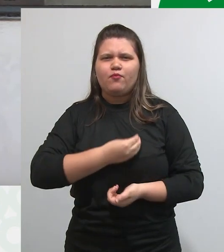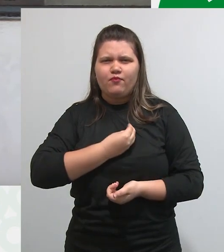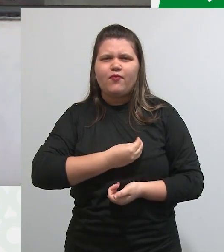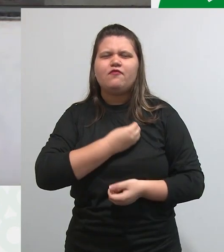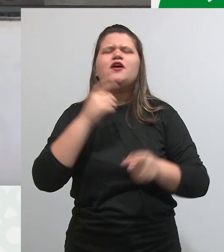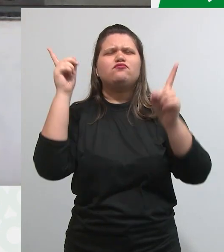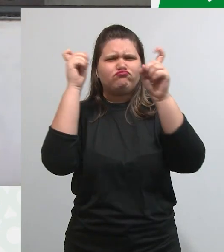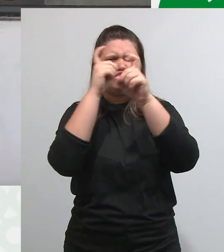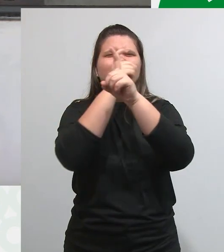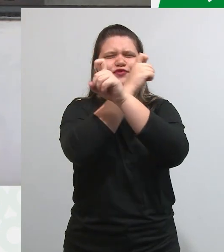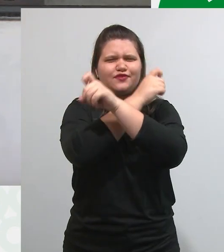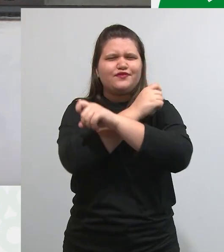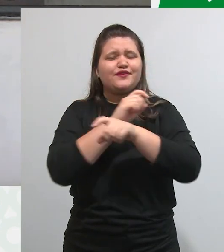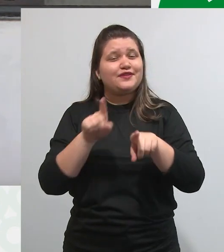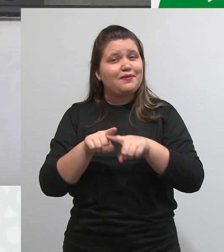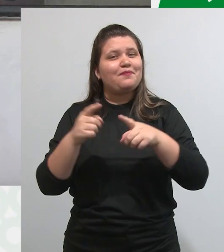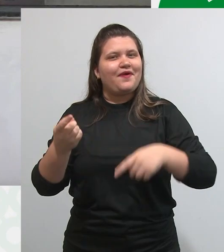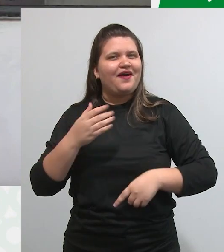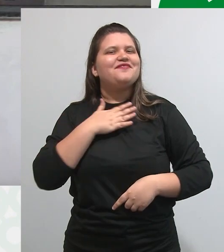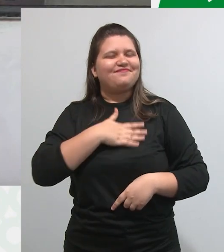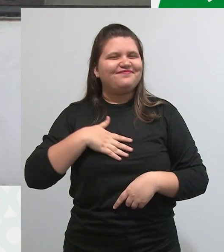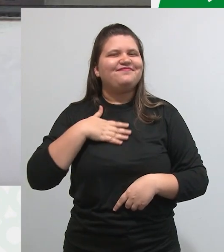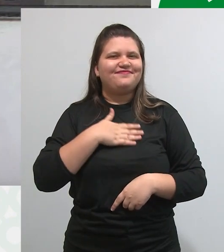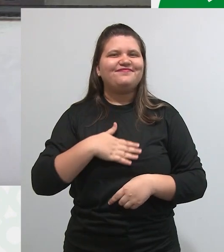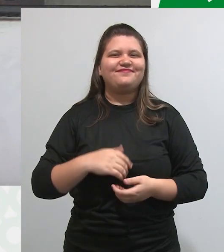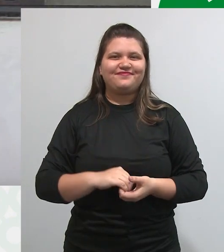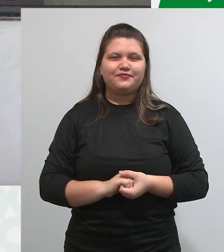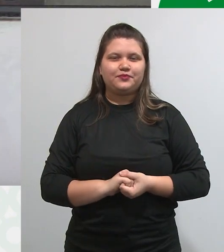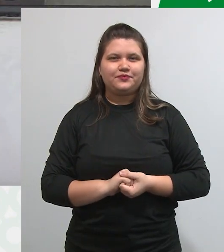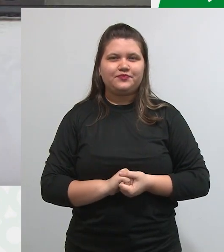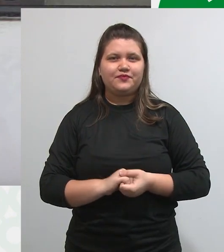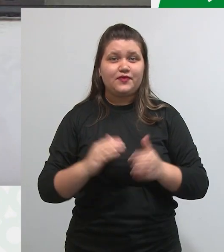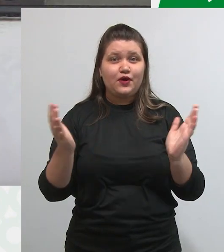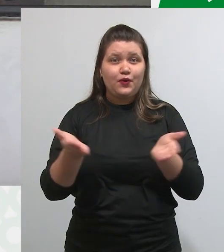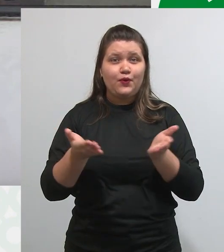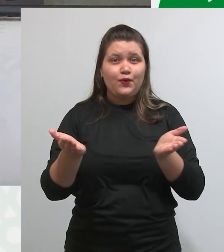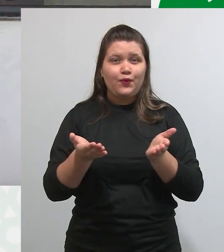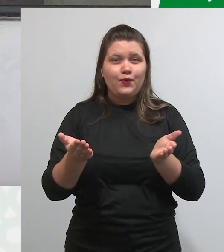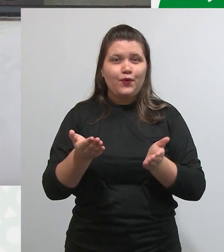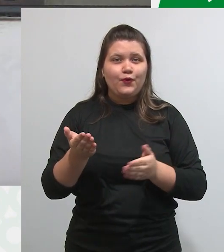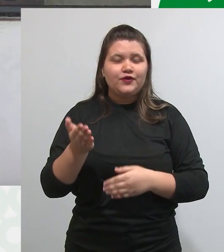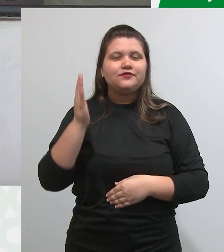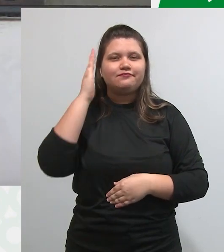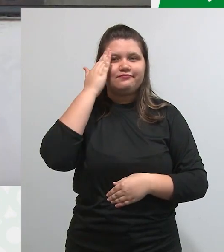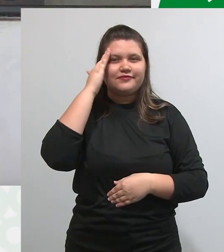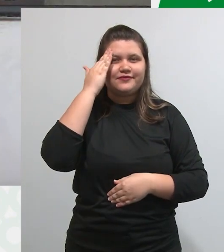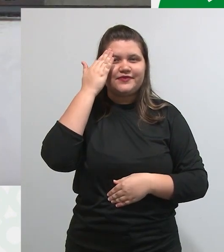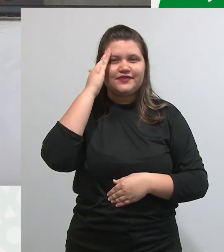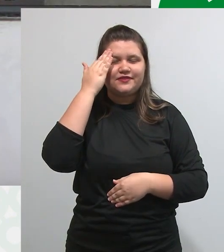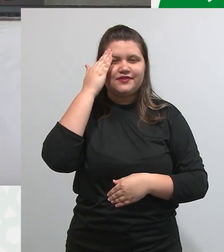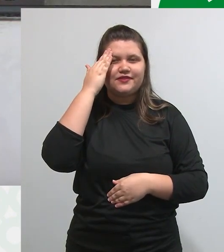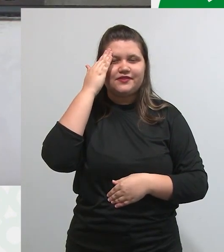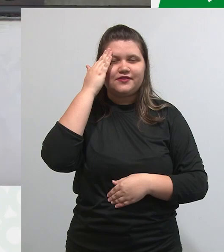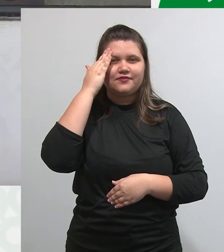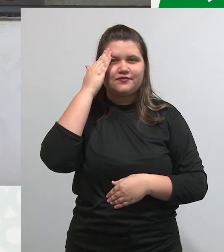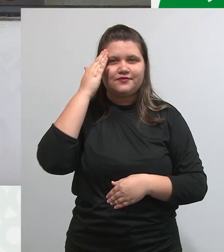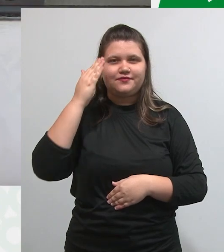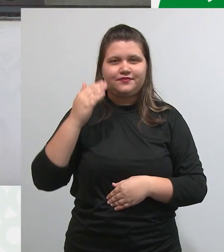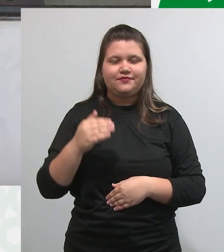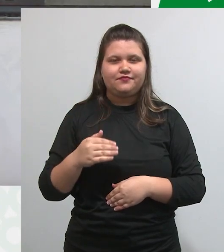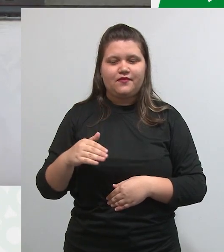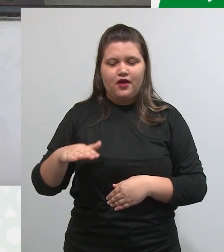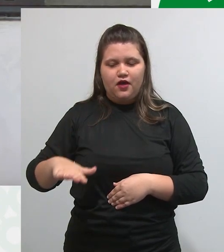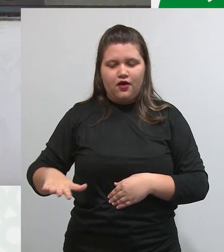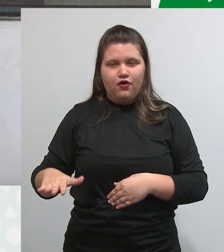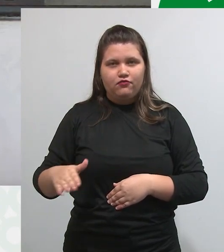mas gostosa. Porque hoje eu vejo, inclusive, um dos meus alunos, lá de